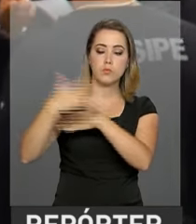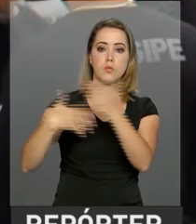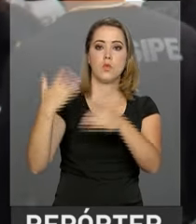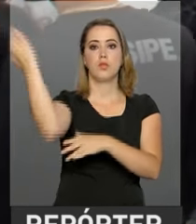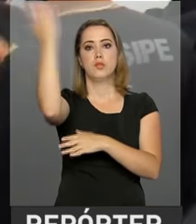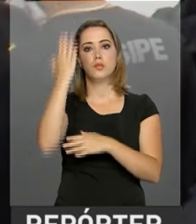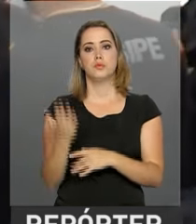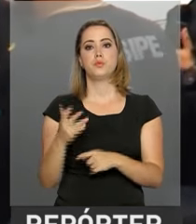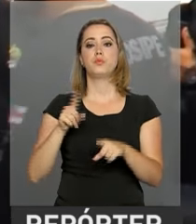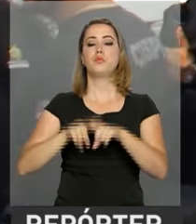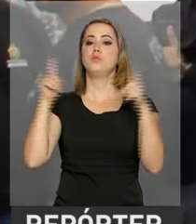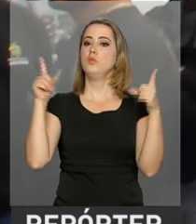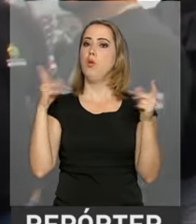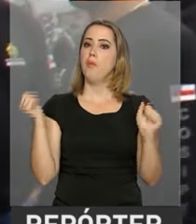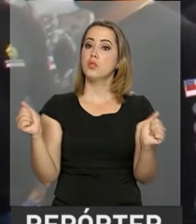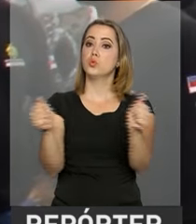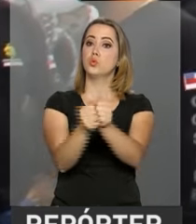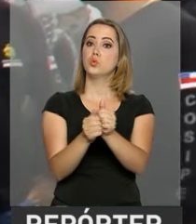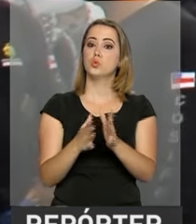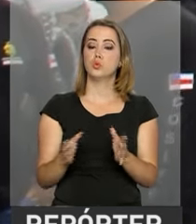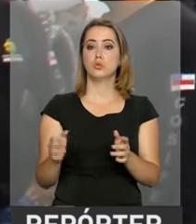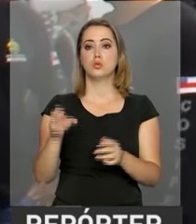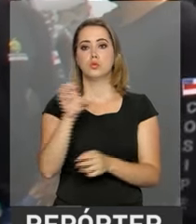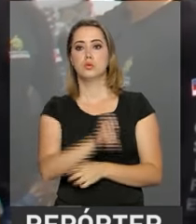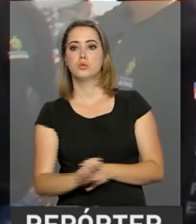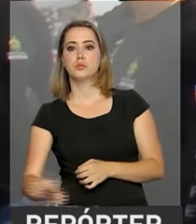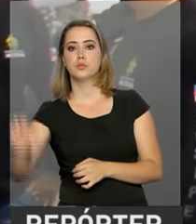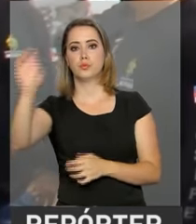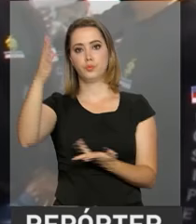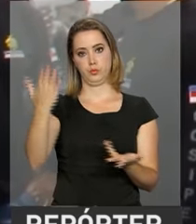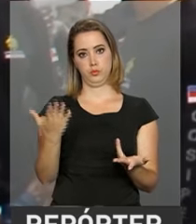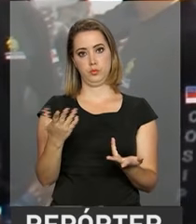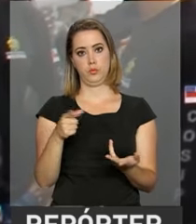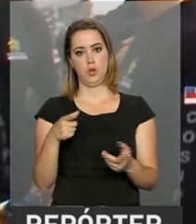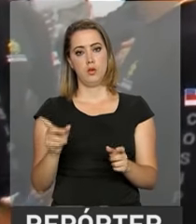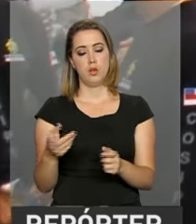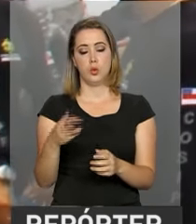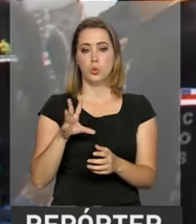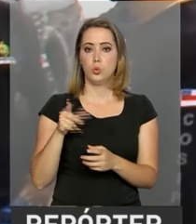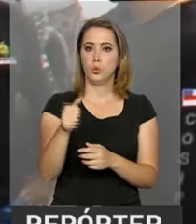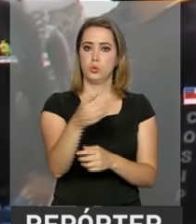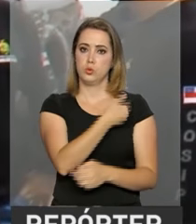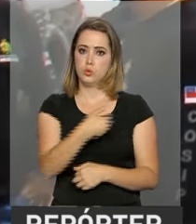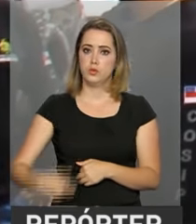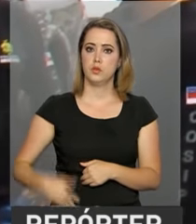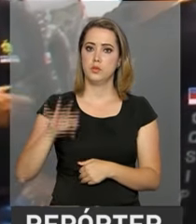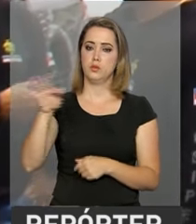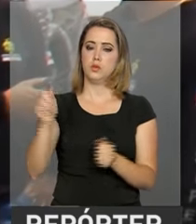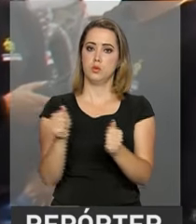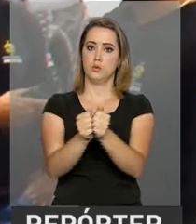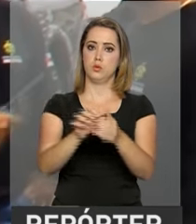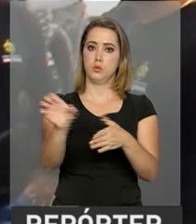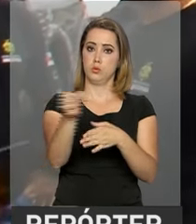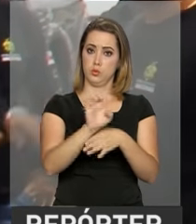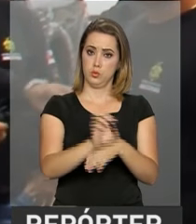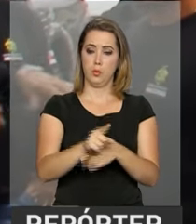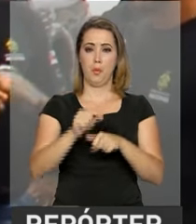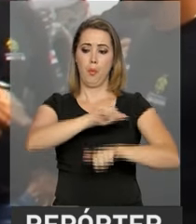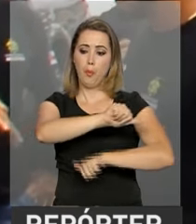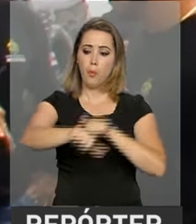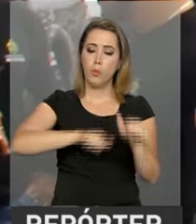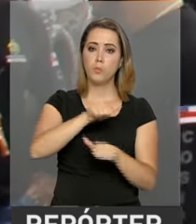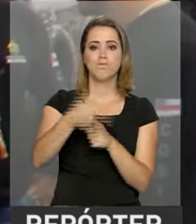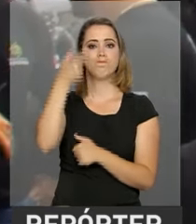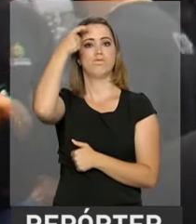mas feito junto com os estados, para que União e estados possam mudar a mentalidade do